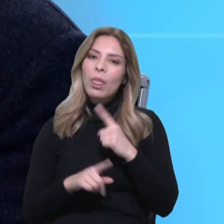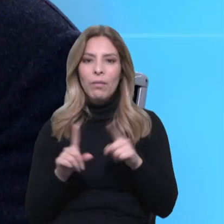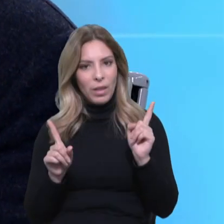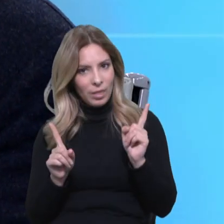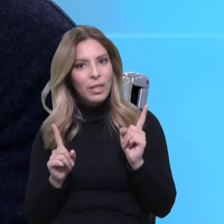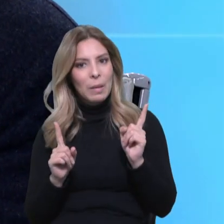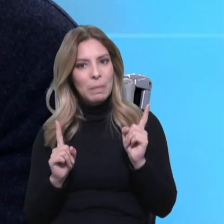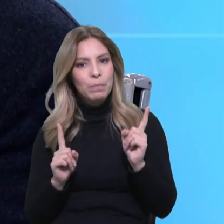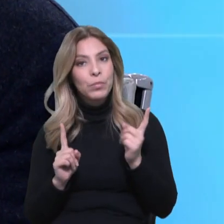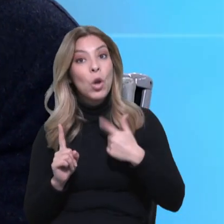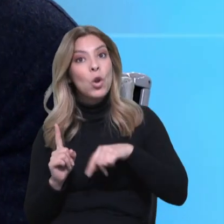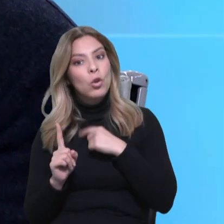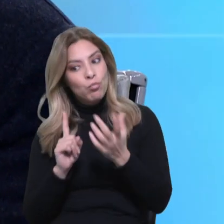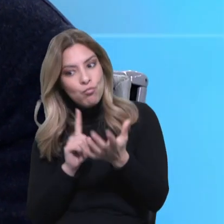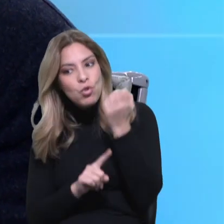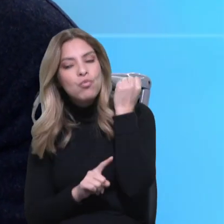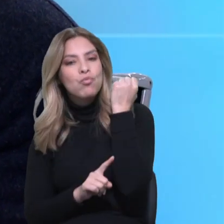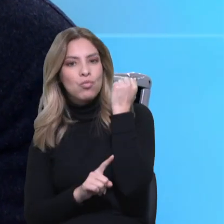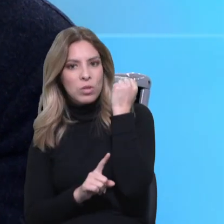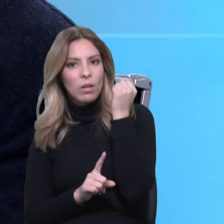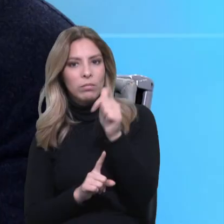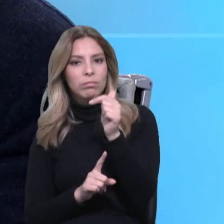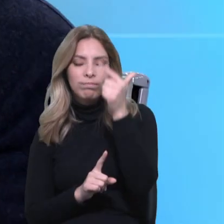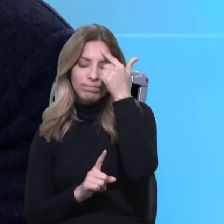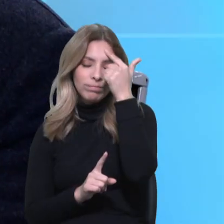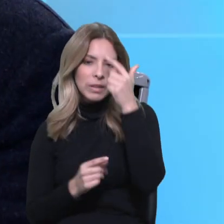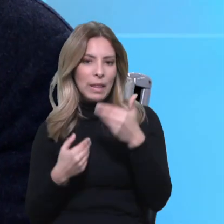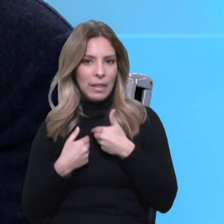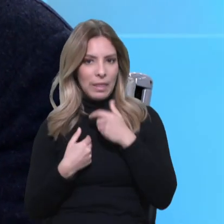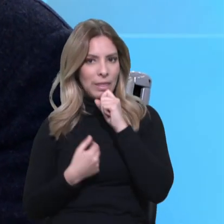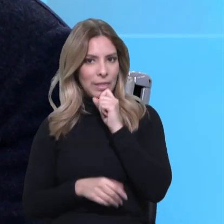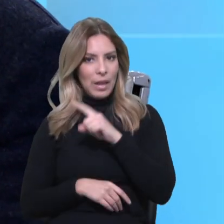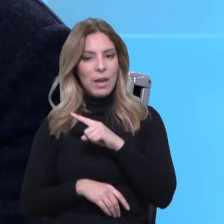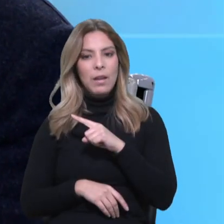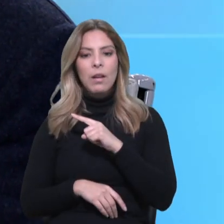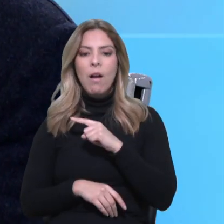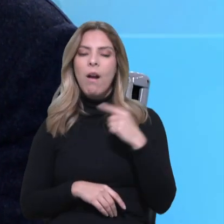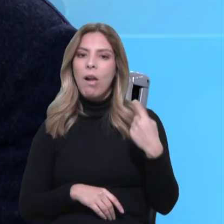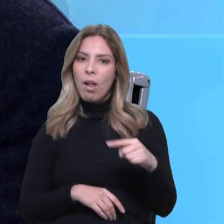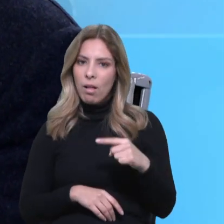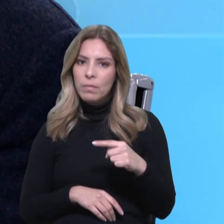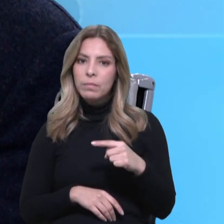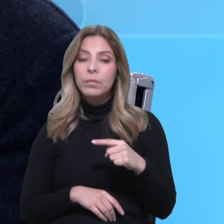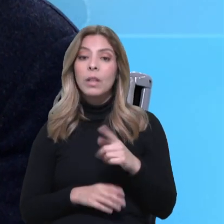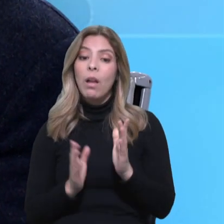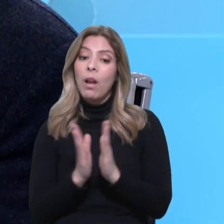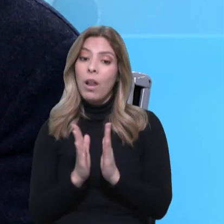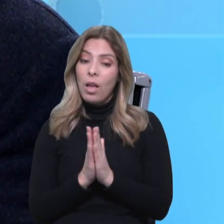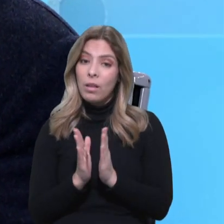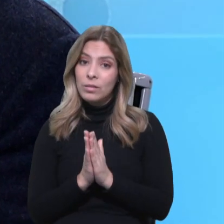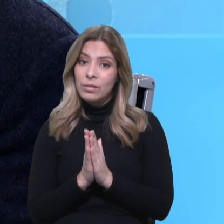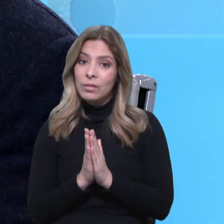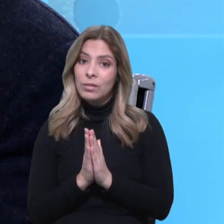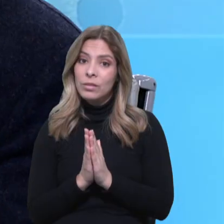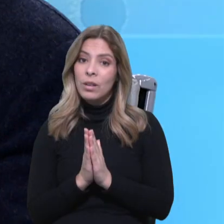Quando nós conseguimos que o Espírito nos ilumine, aí temos uma visão convergente E a Igreja será o povo de